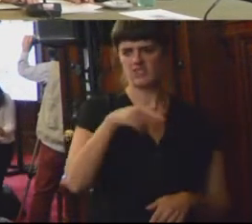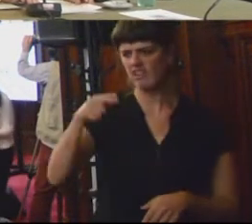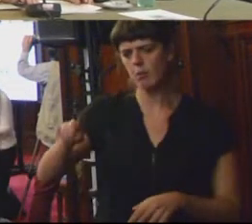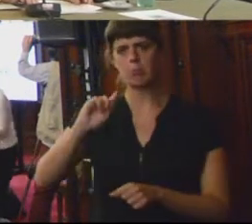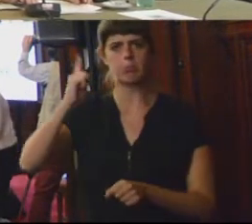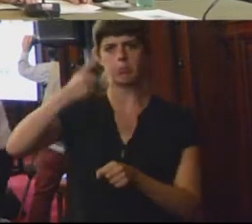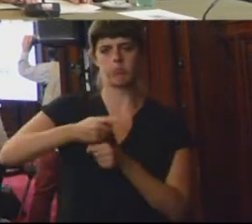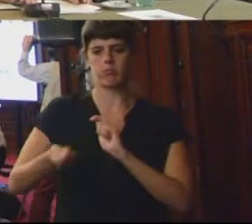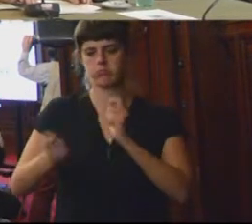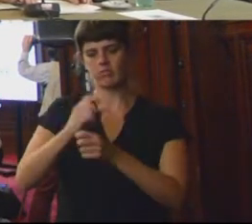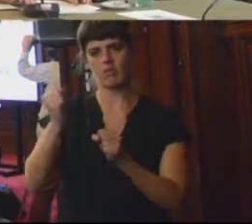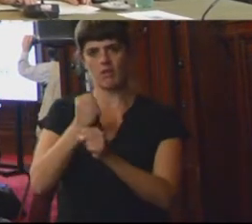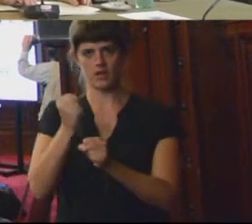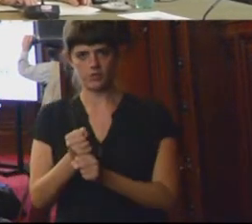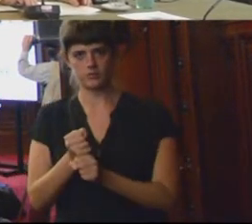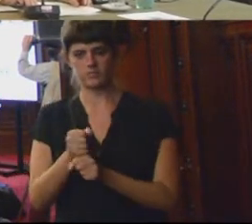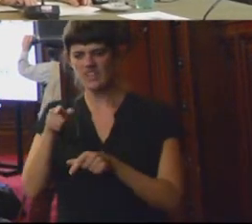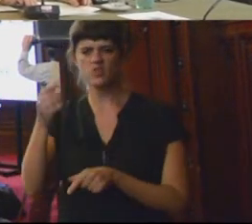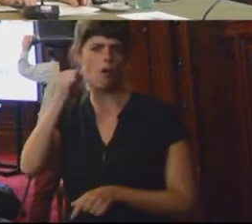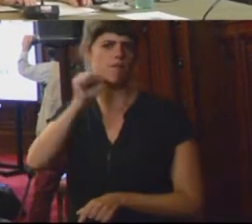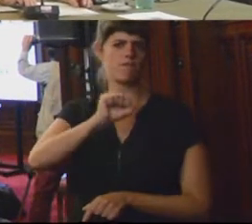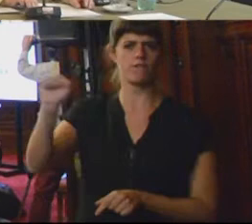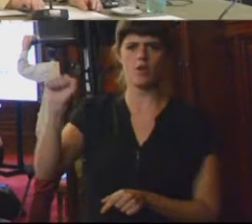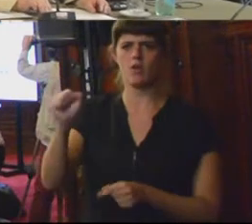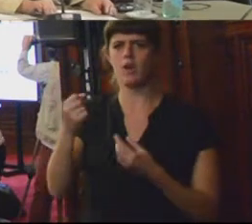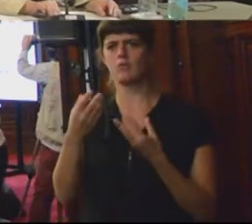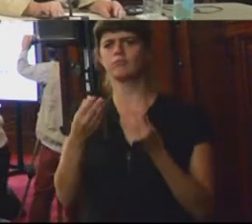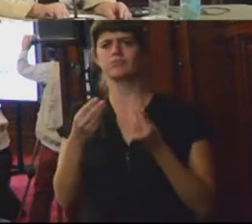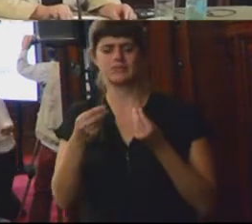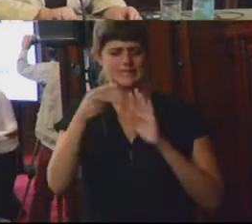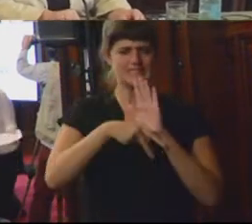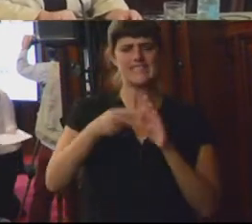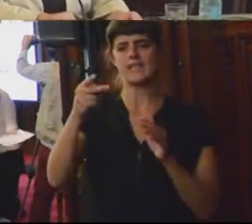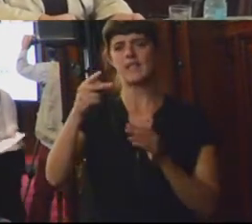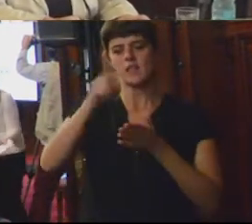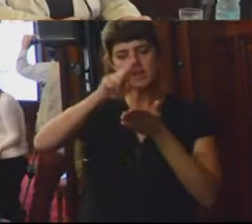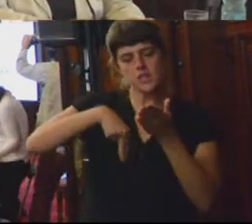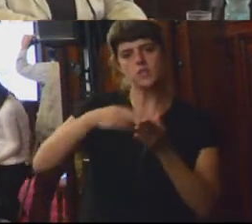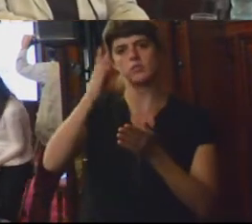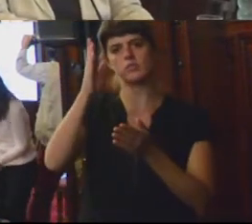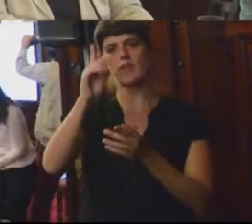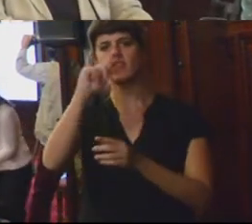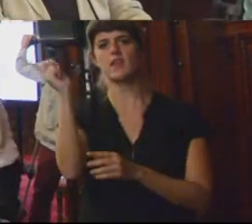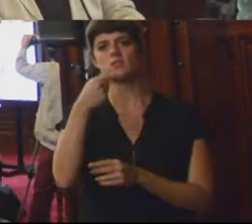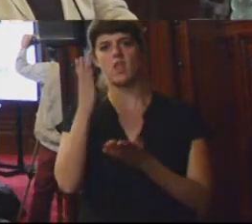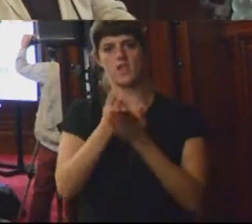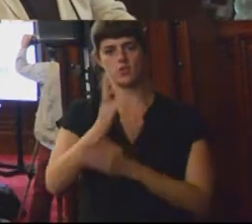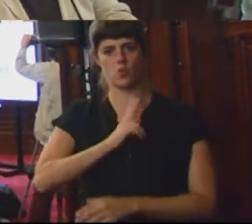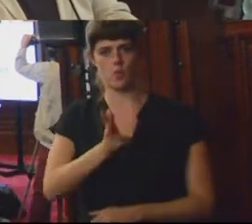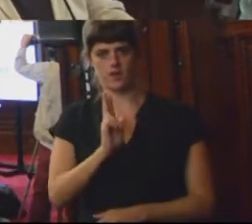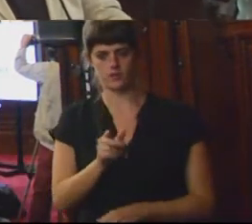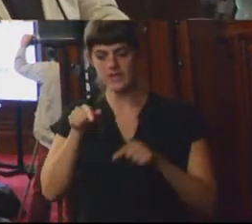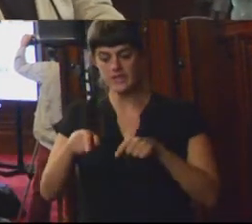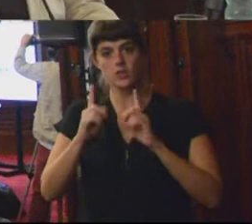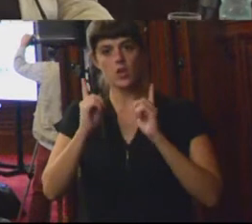legislação trabalhista que violam inúmeros instrumentos internacionais de direitos humanos, inclusive convenções da